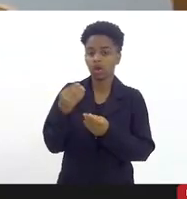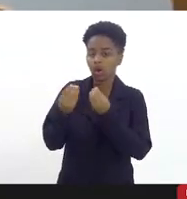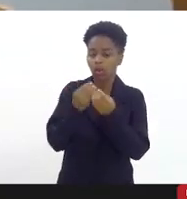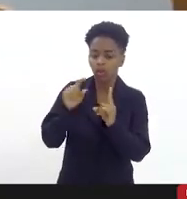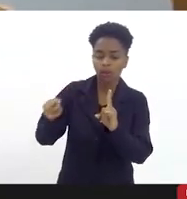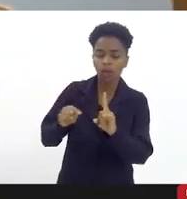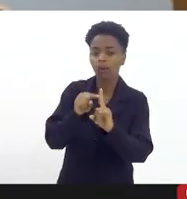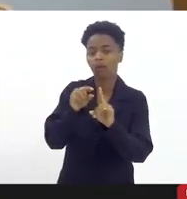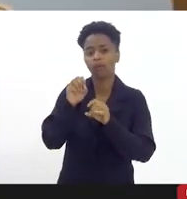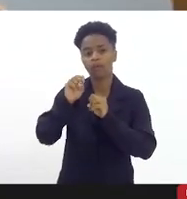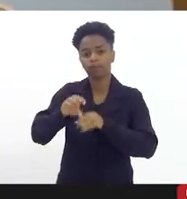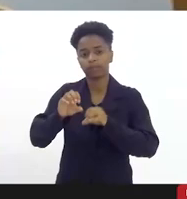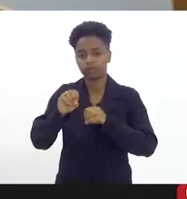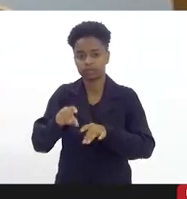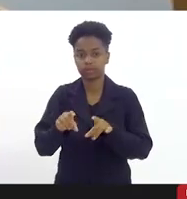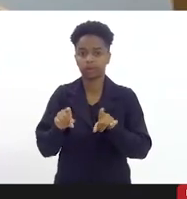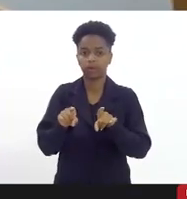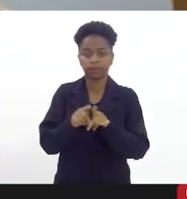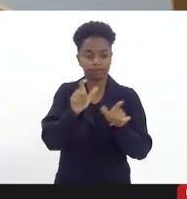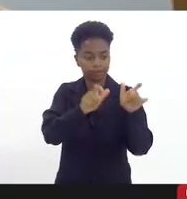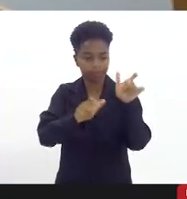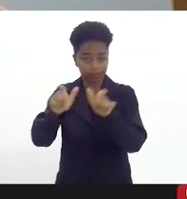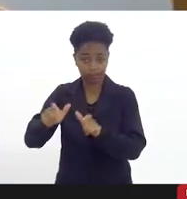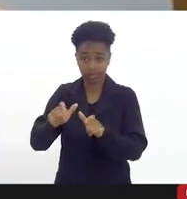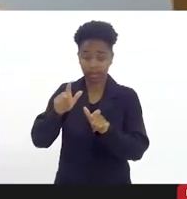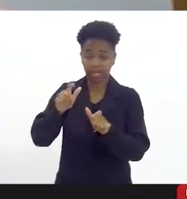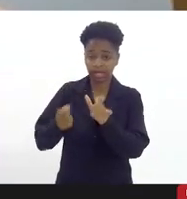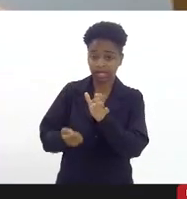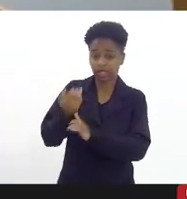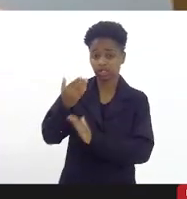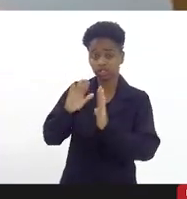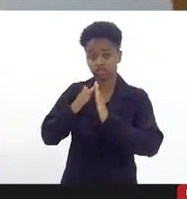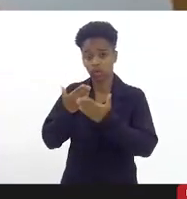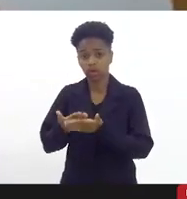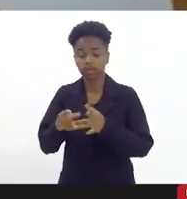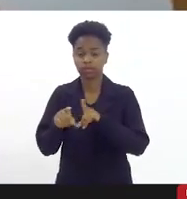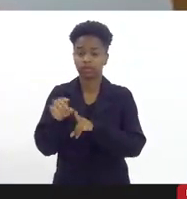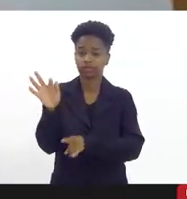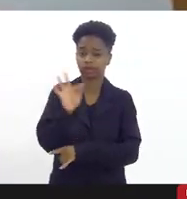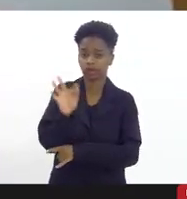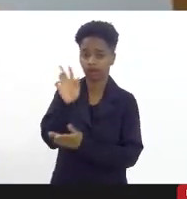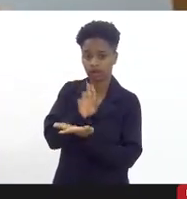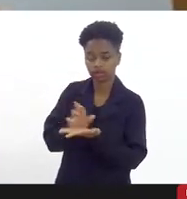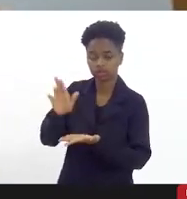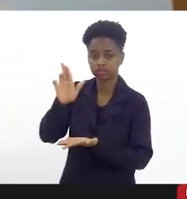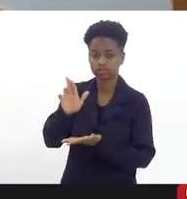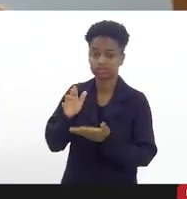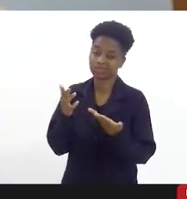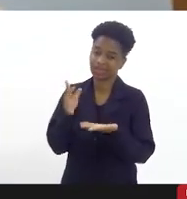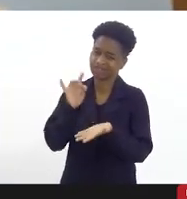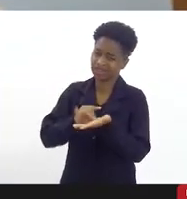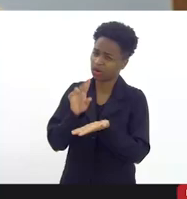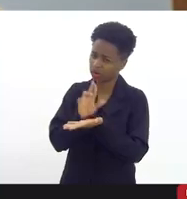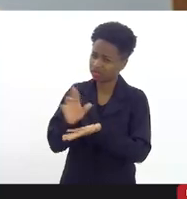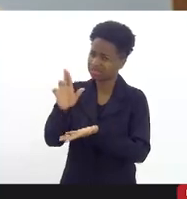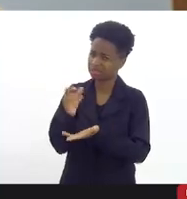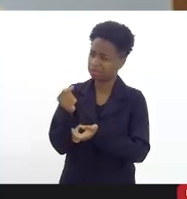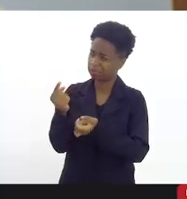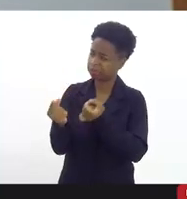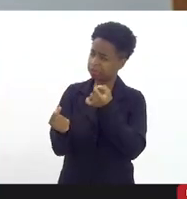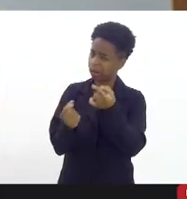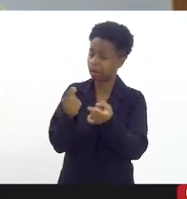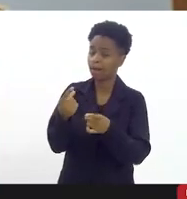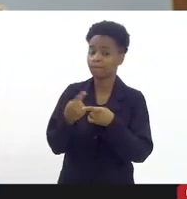Educacional daqueles que se constituem como escolas como faculdades e como universidades aliás universidades são raríssimas porque